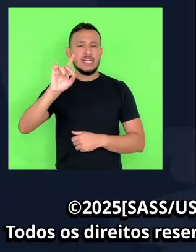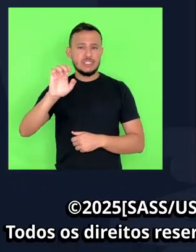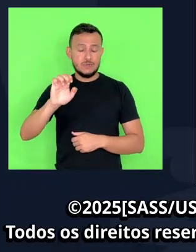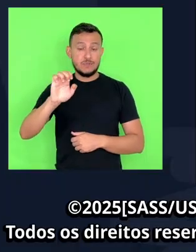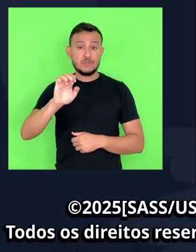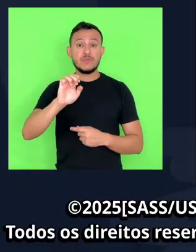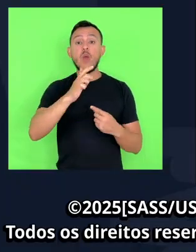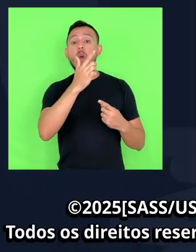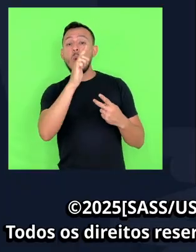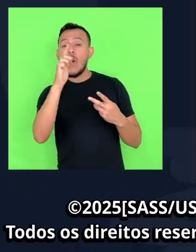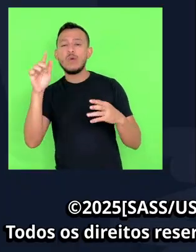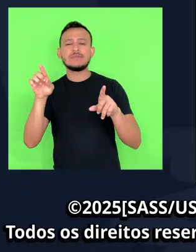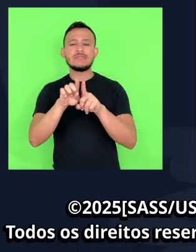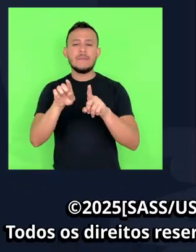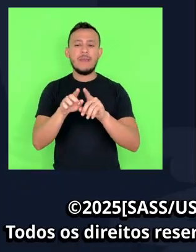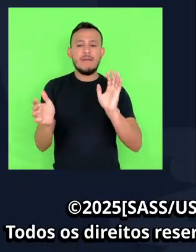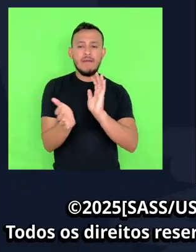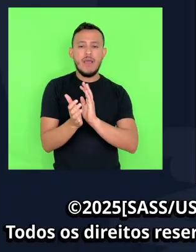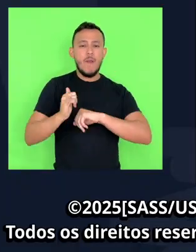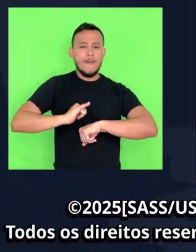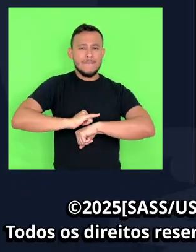Olhando outros dados de obesidade,